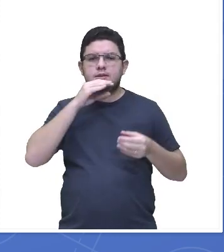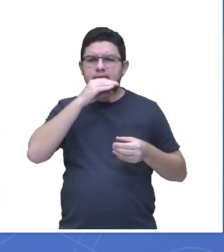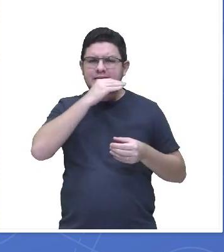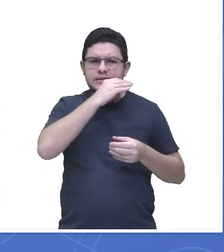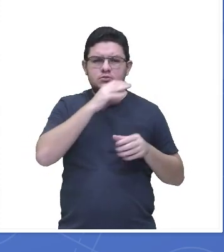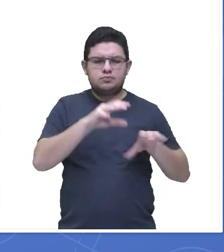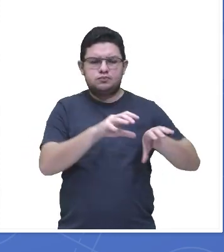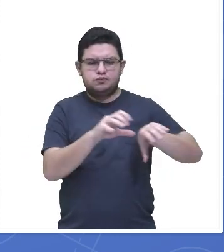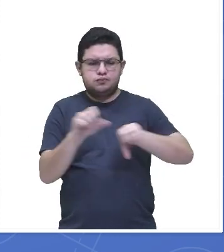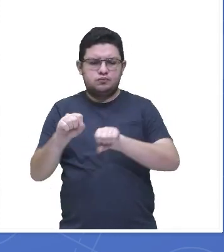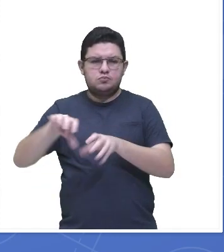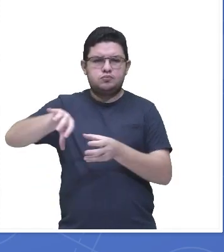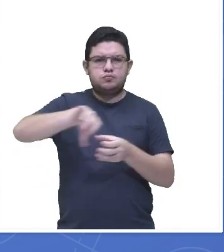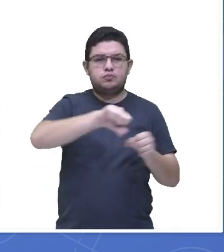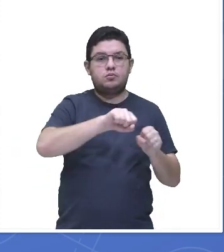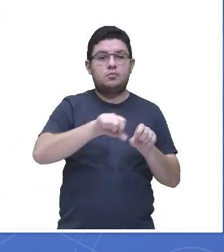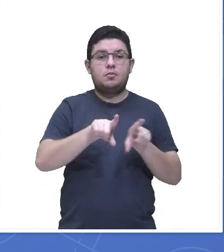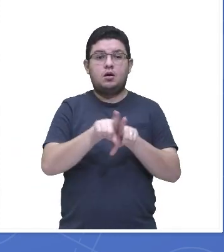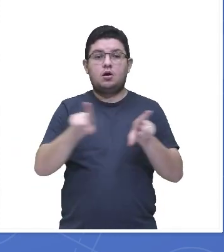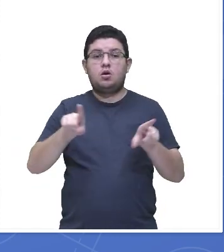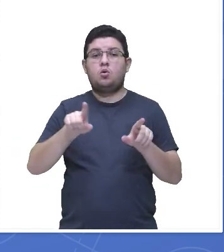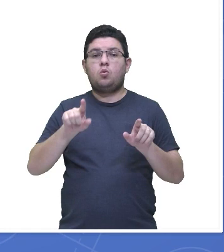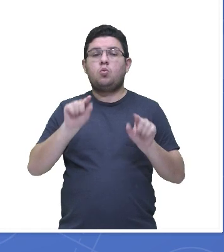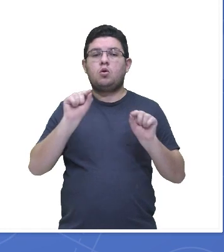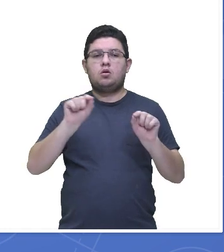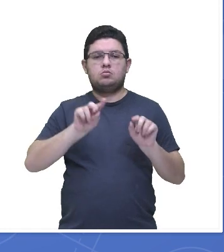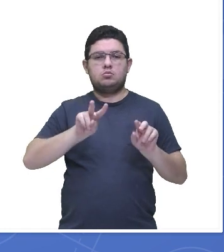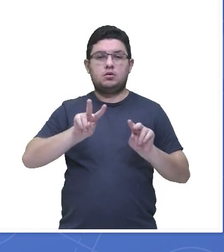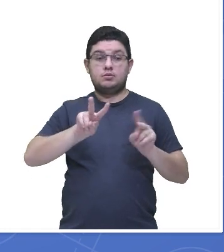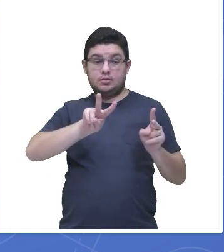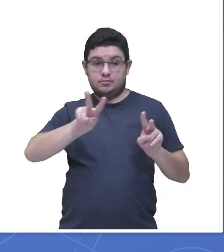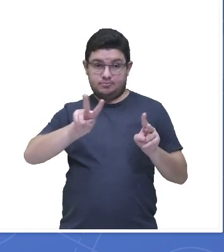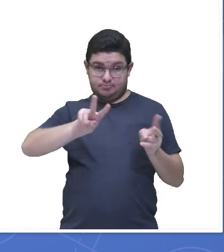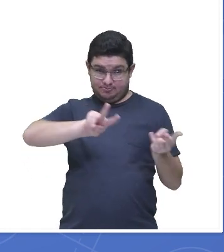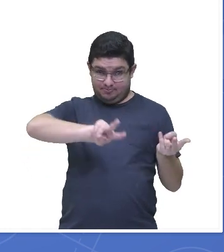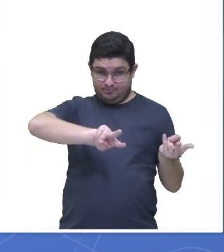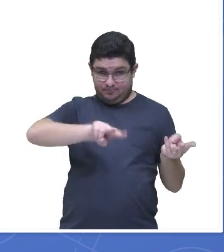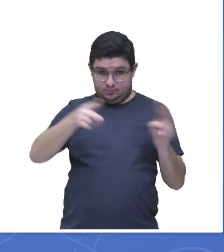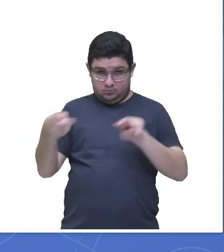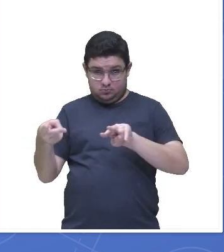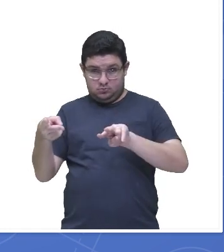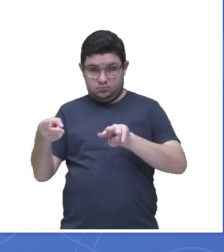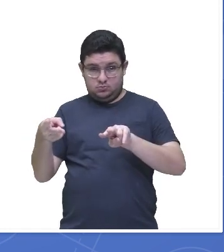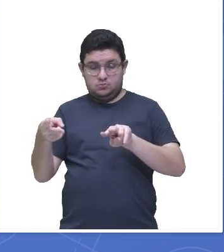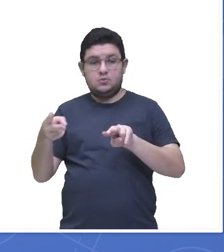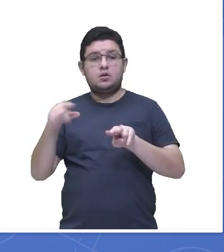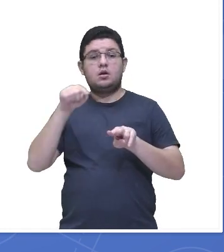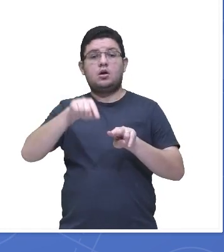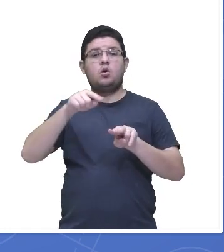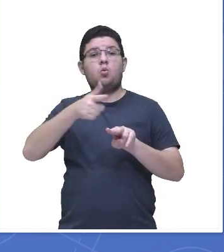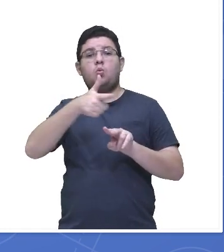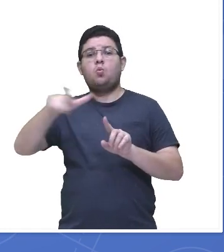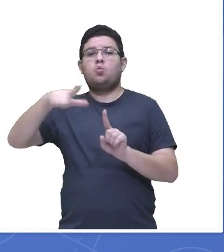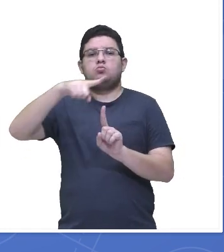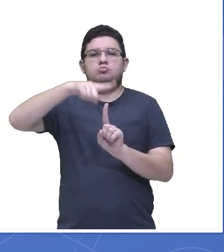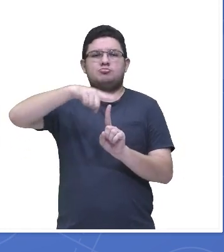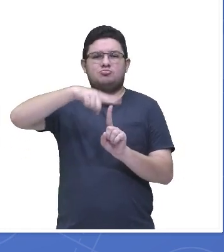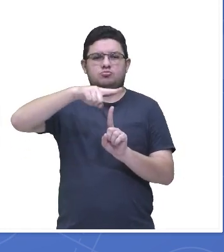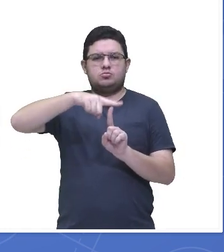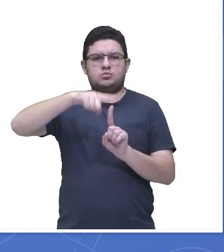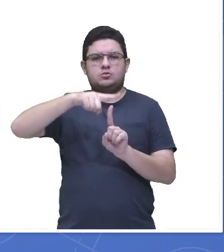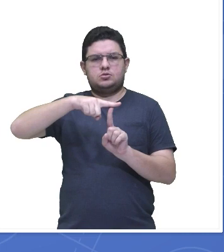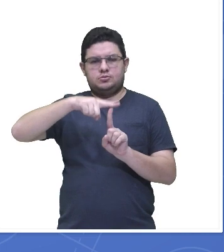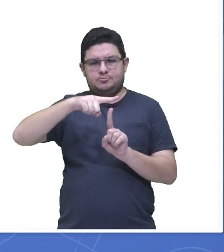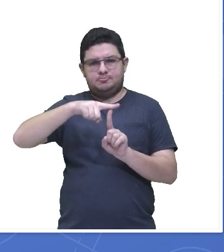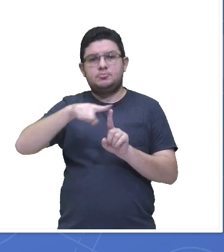a convecção do calor. Então veja só, pessoal, a convecção é um outro tipo de processo de transmissão do